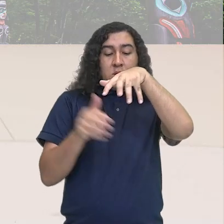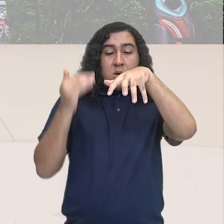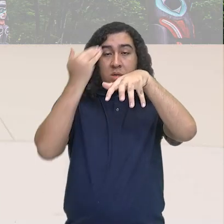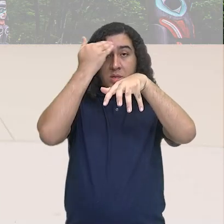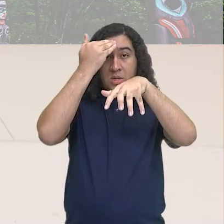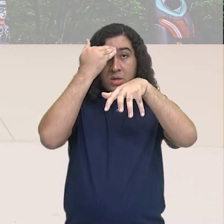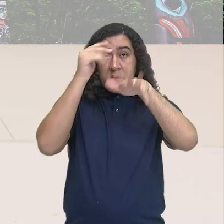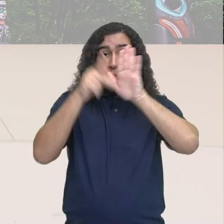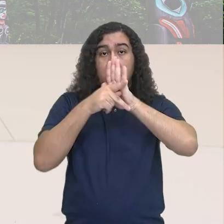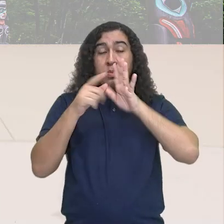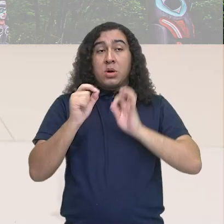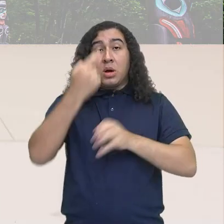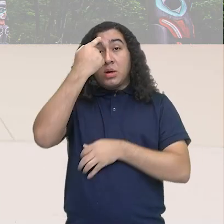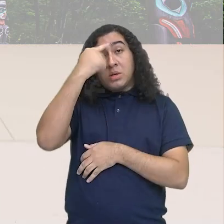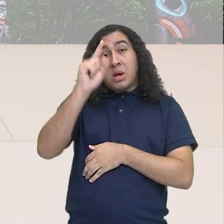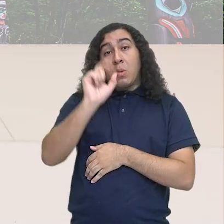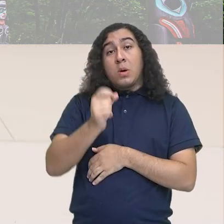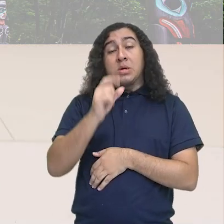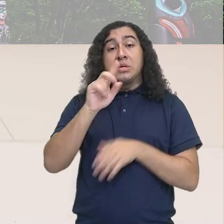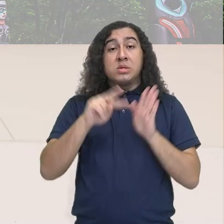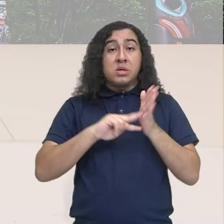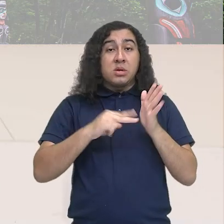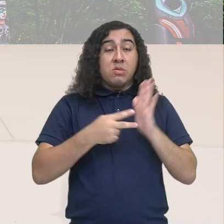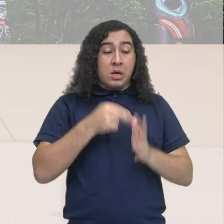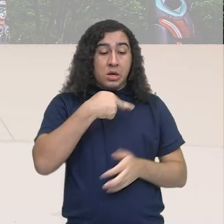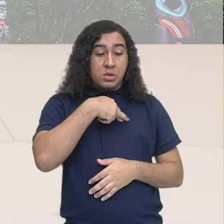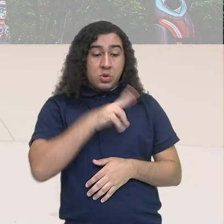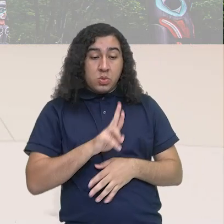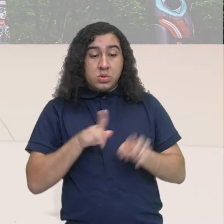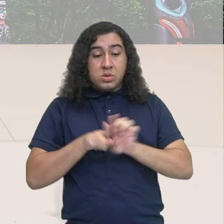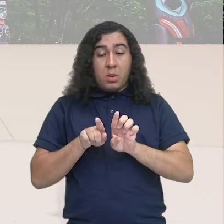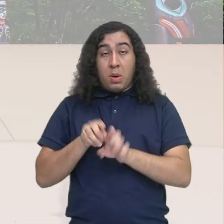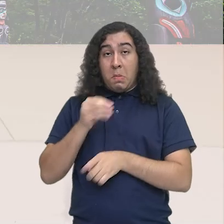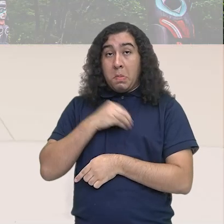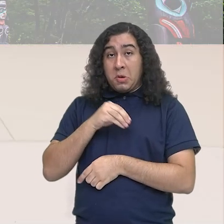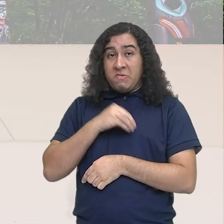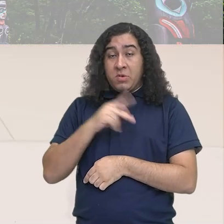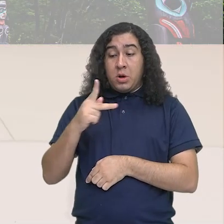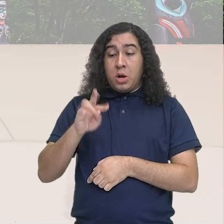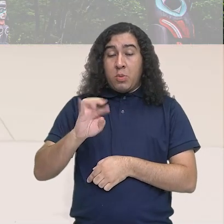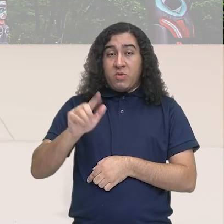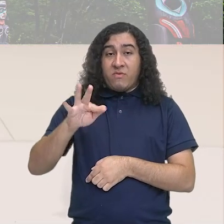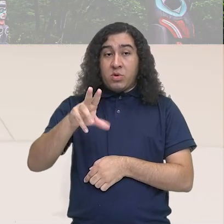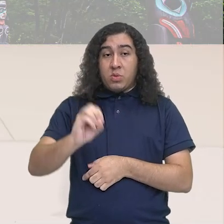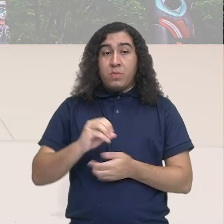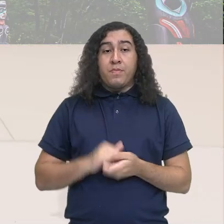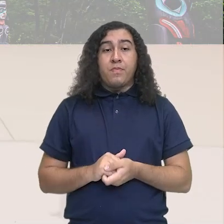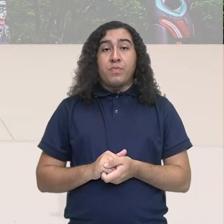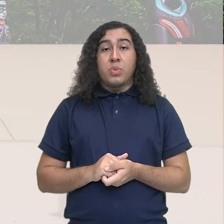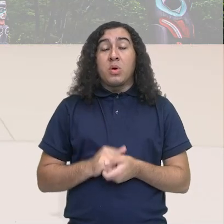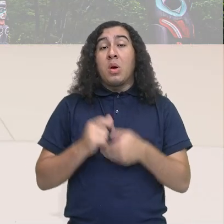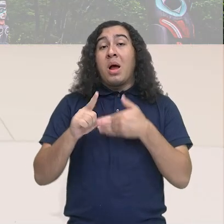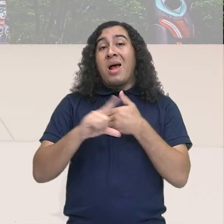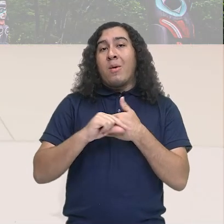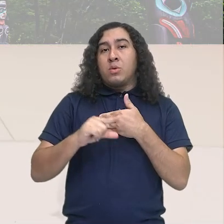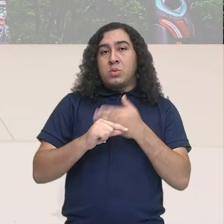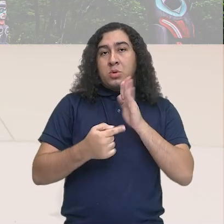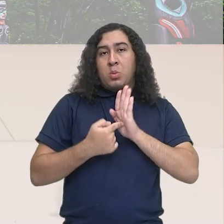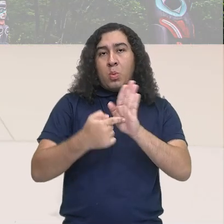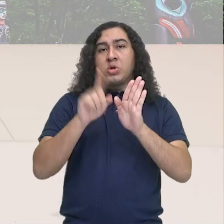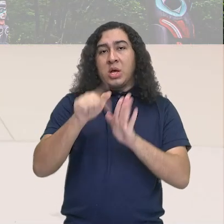desta percepção do que é sagrado e do que é profano. Um autor que nos traz essa